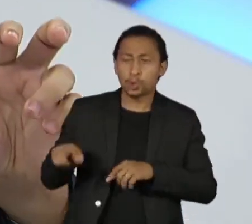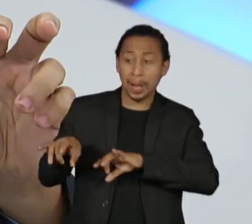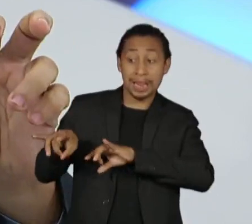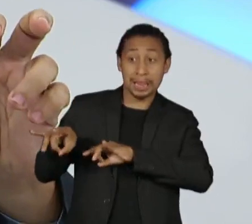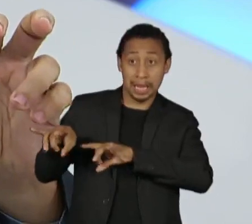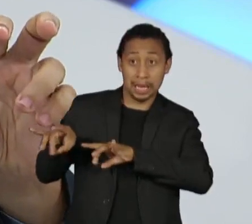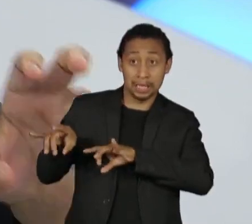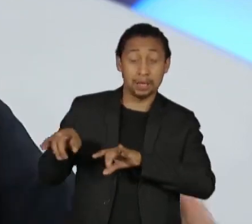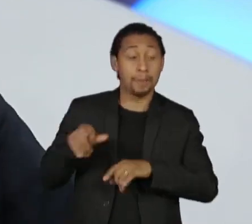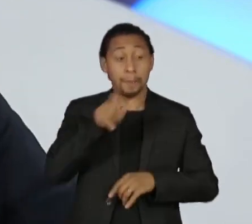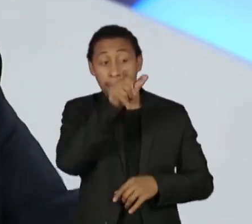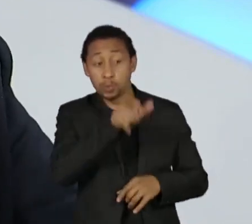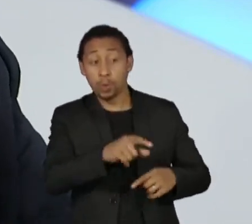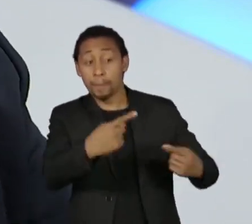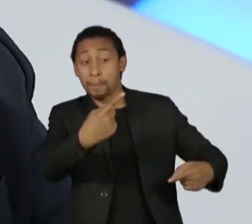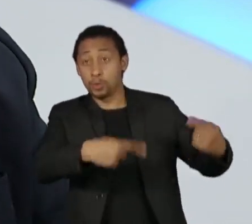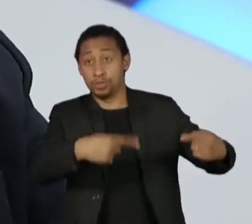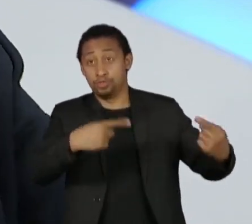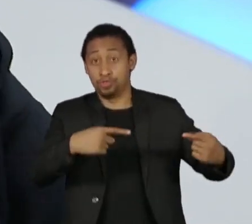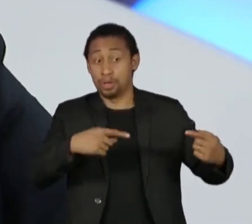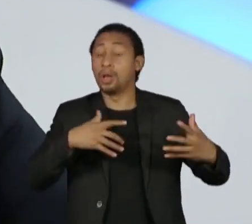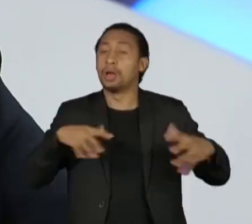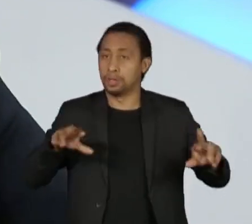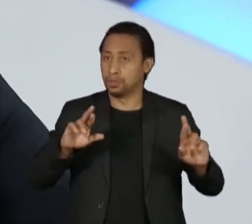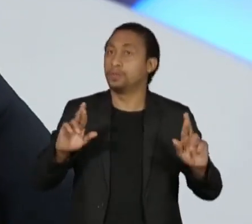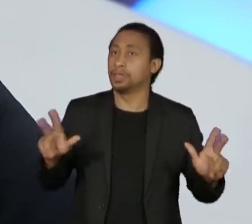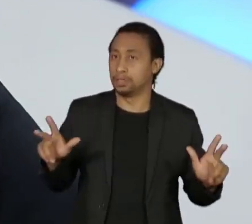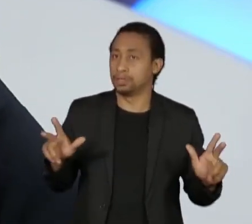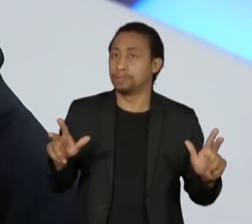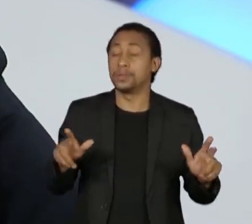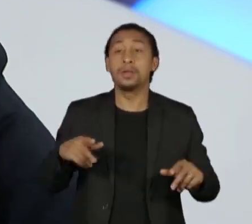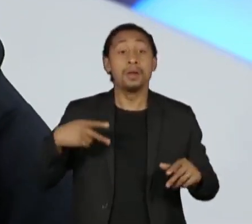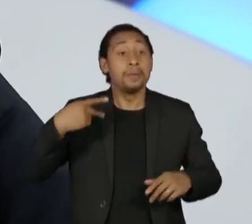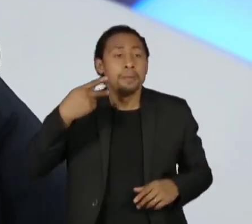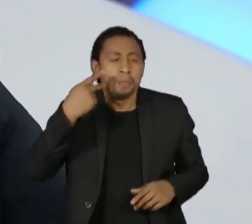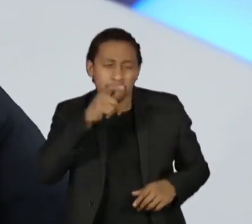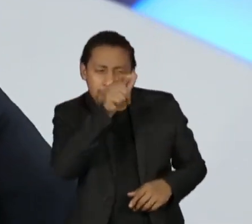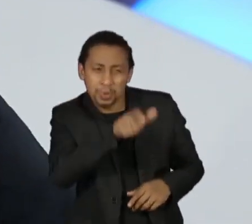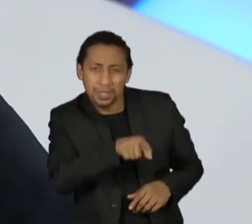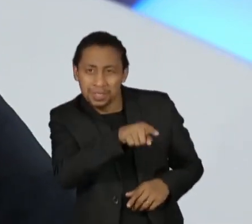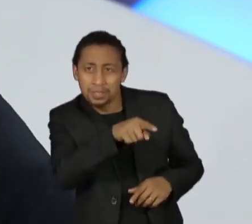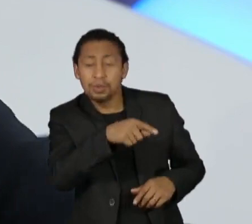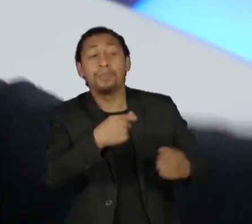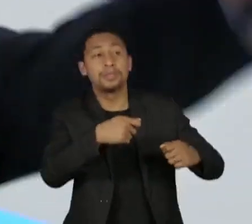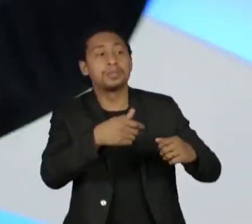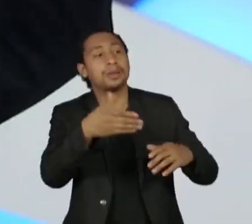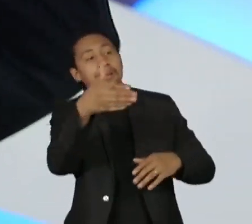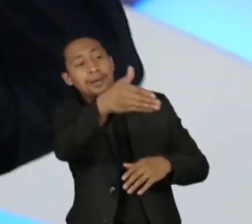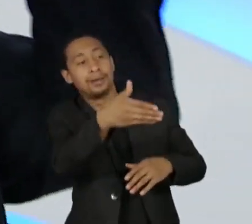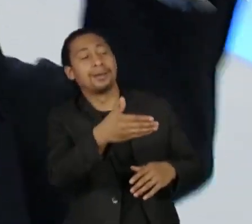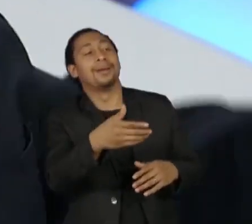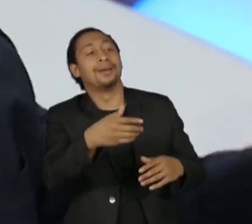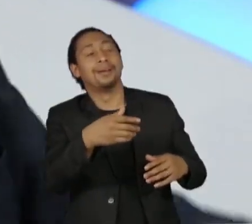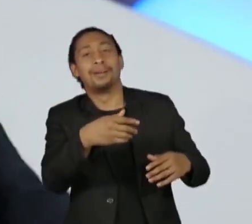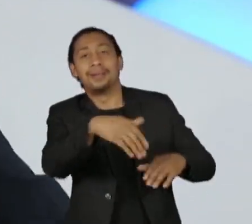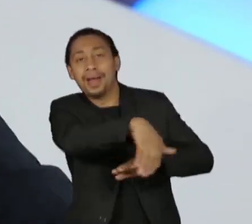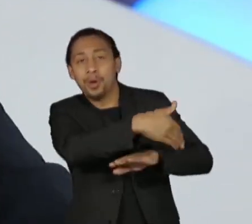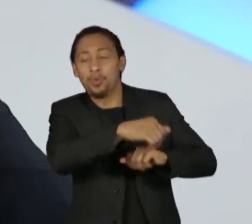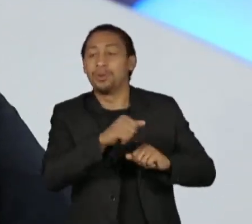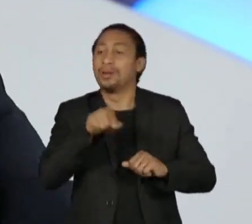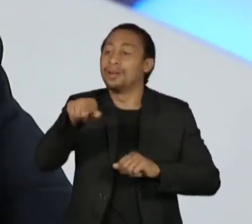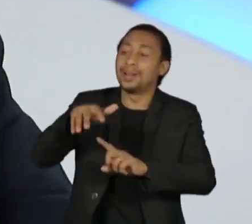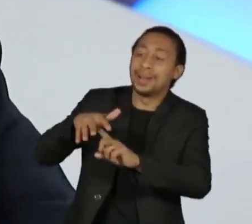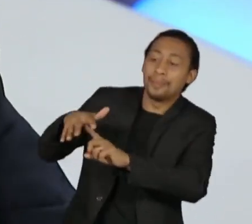o político tem que estar aqui o político tem que estar na rua o político tem que estar na praça